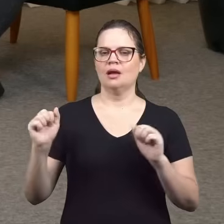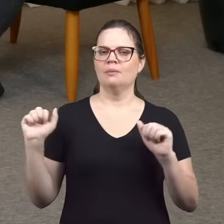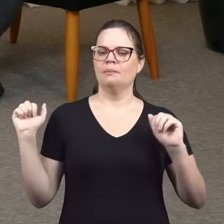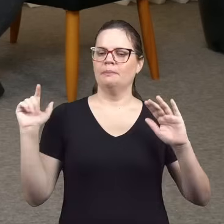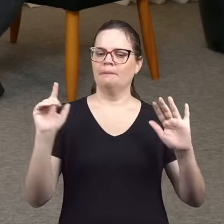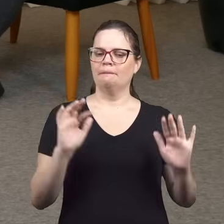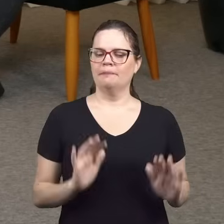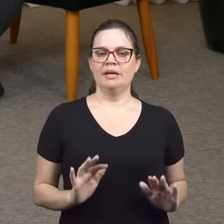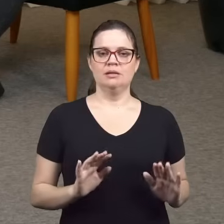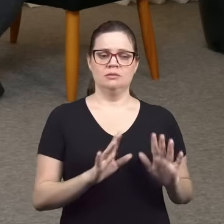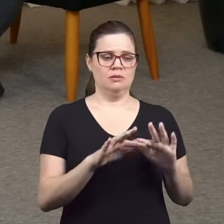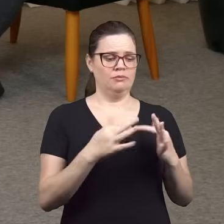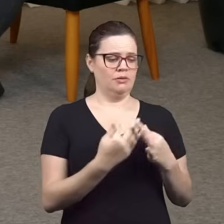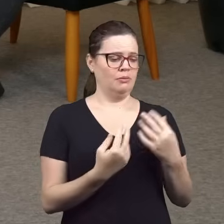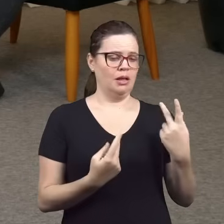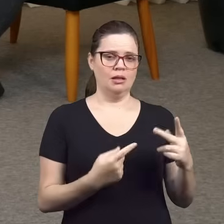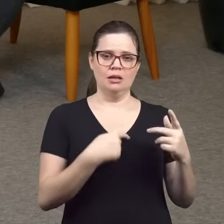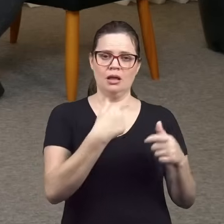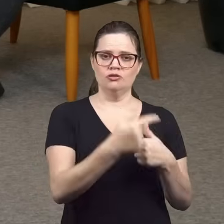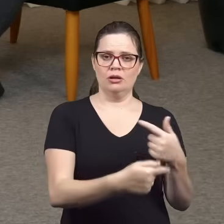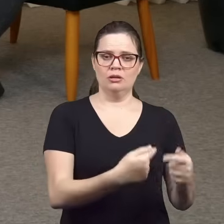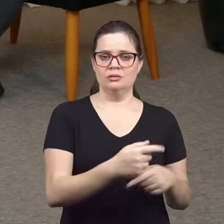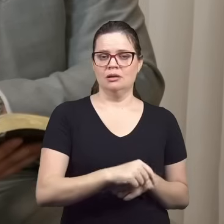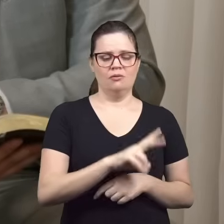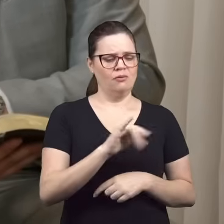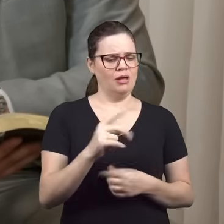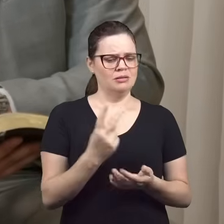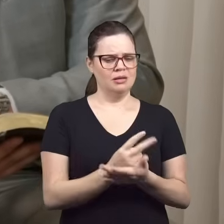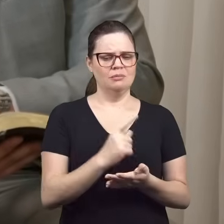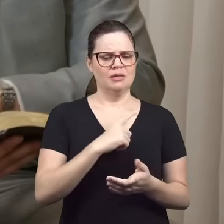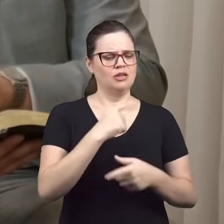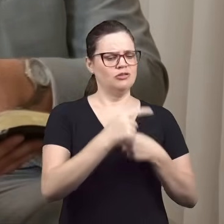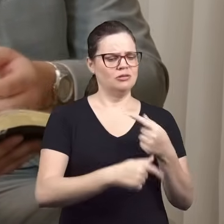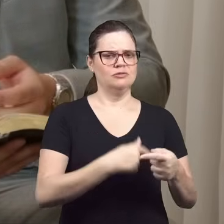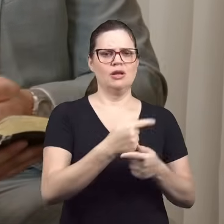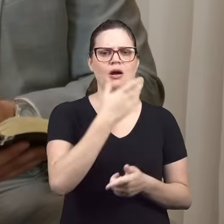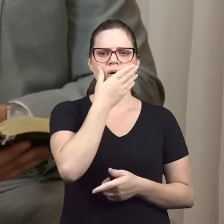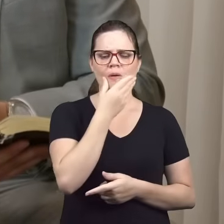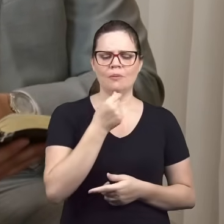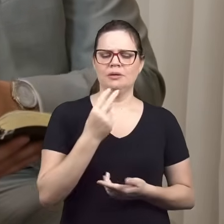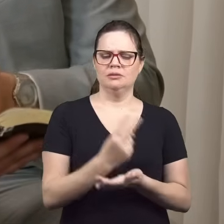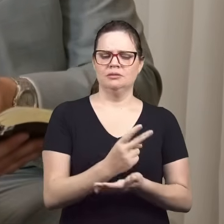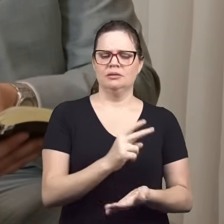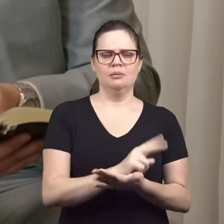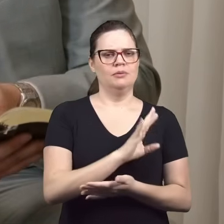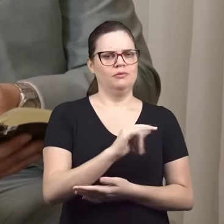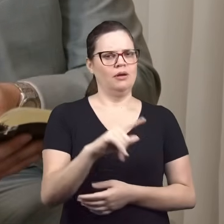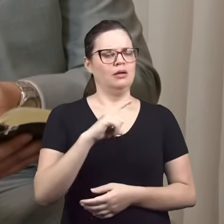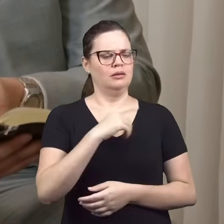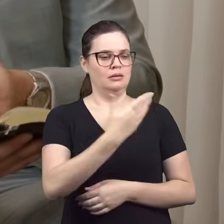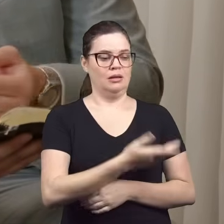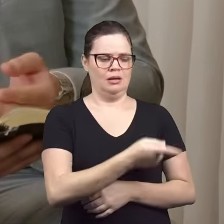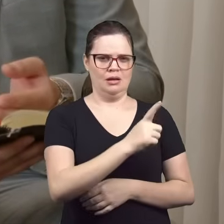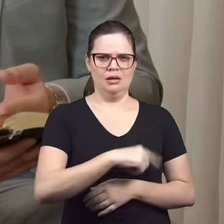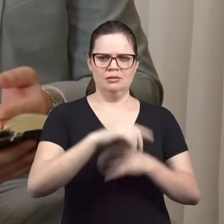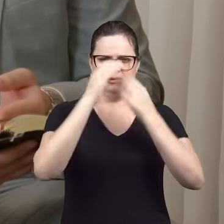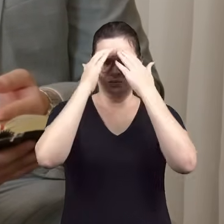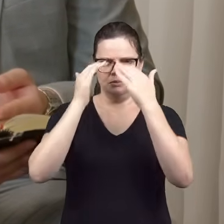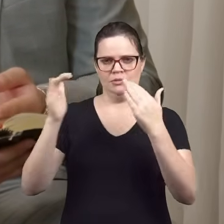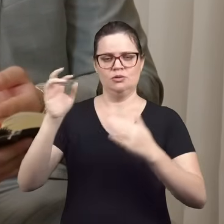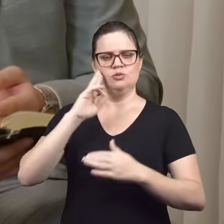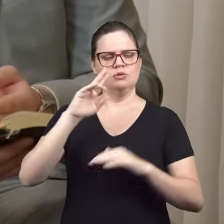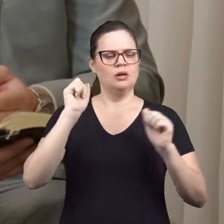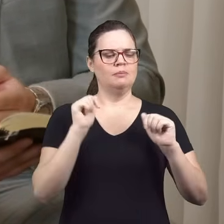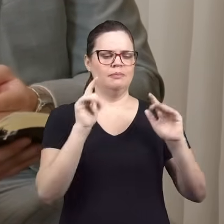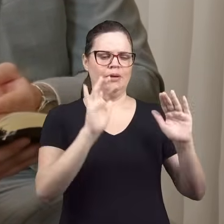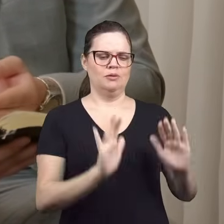que o Senhor colocou sobre a casa deles, né? Que nunca faltará varão, né? Então, pela dedicação, pela obediência deles, o Senhor honrou a casa